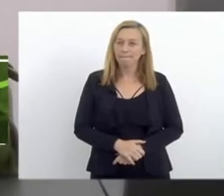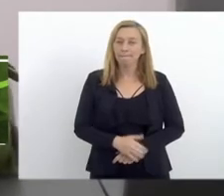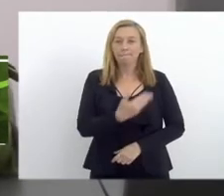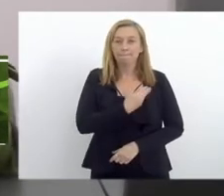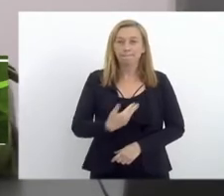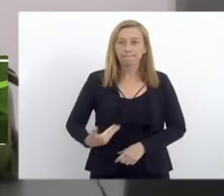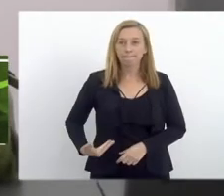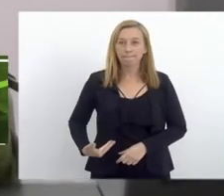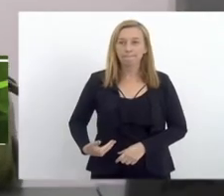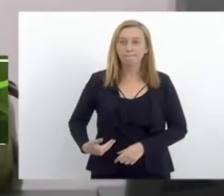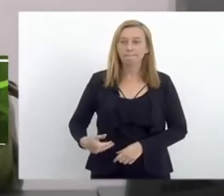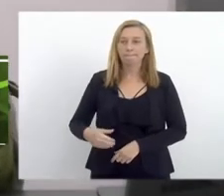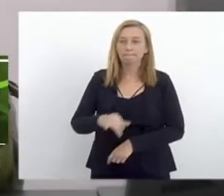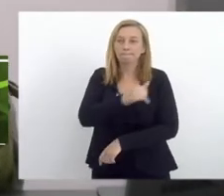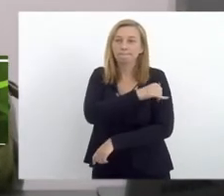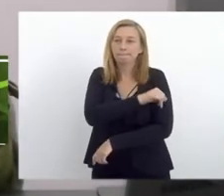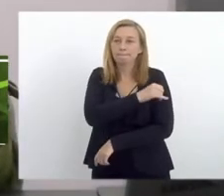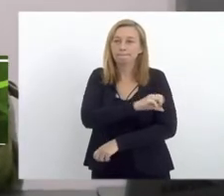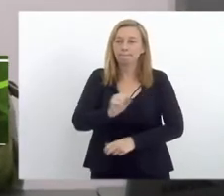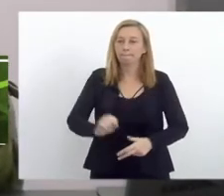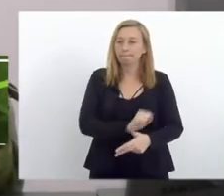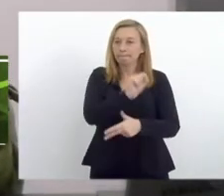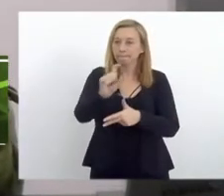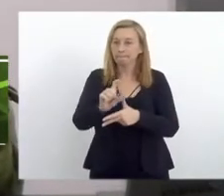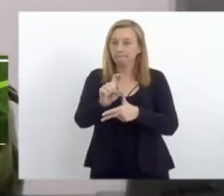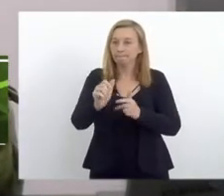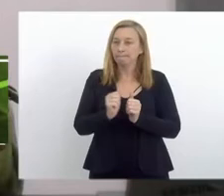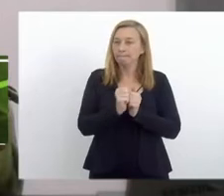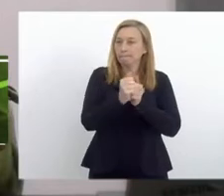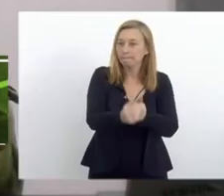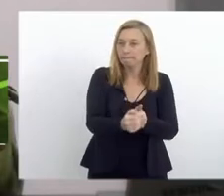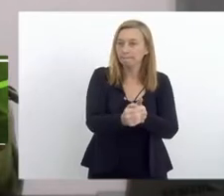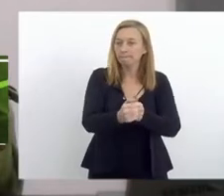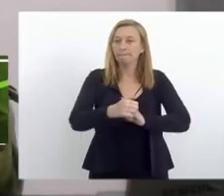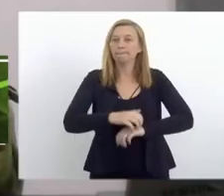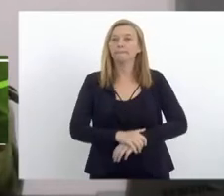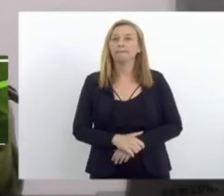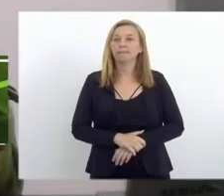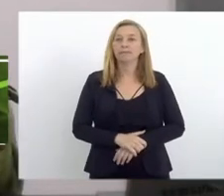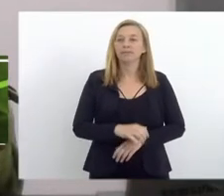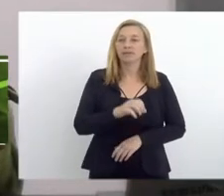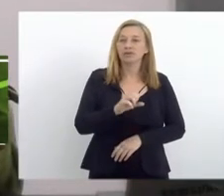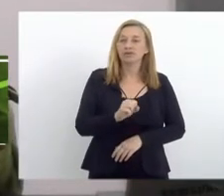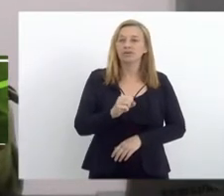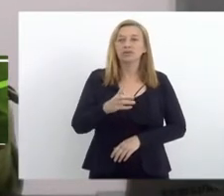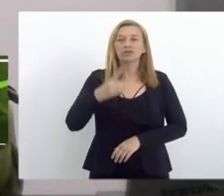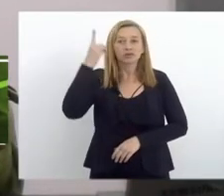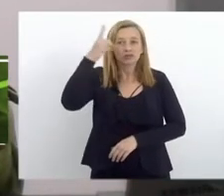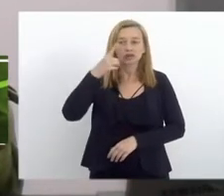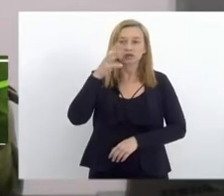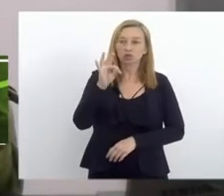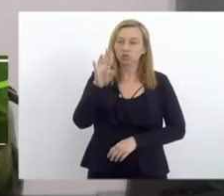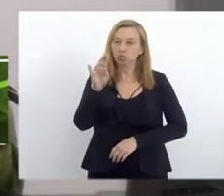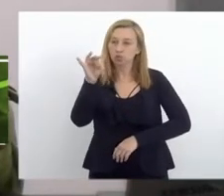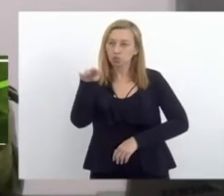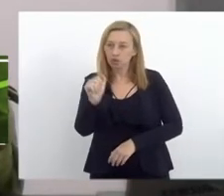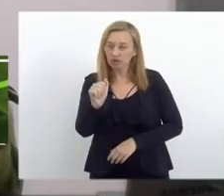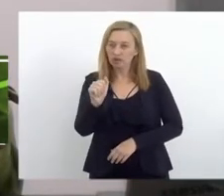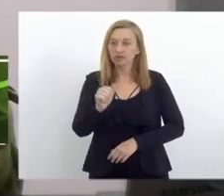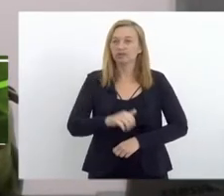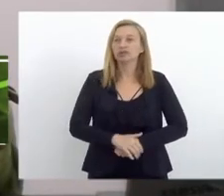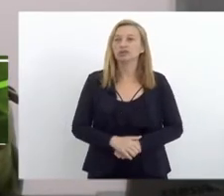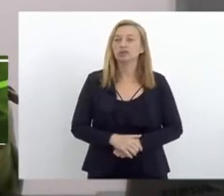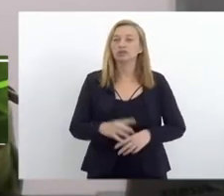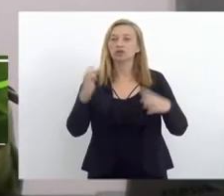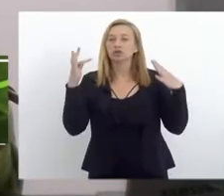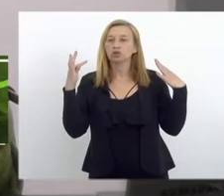Governo do Rio de Janeiro, Poder Executivo, estão também nos acompanhando. Setur, que é o deputado Gustavo Tutuca, que é o secretário.